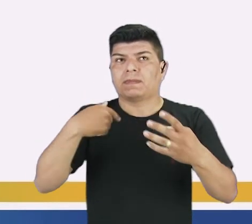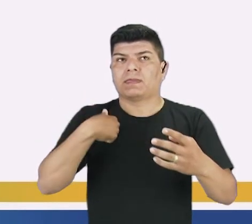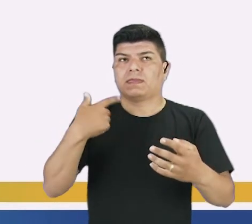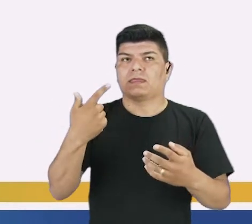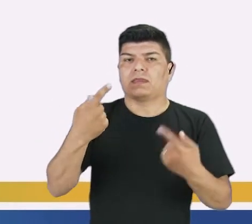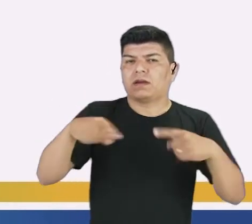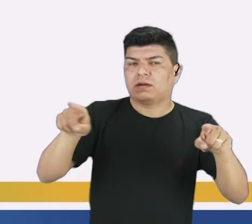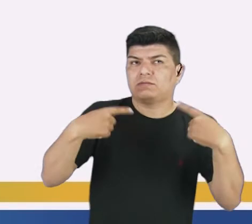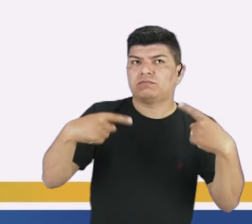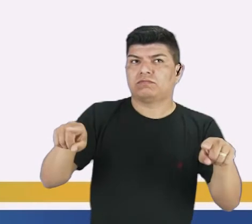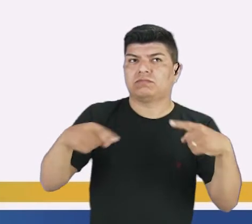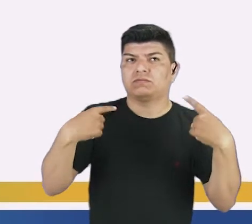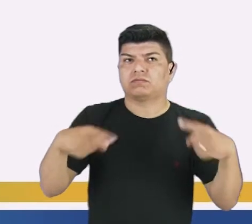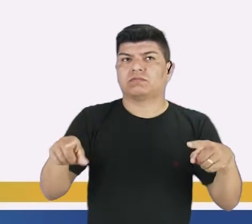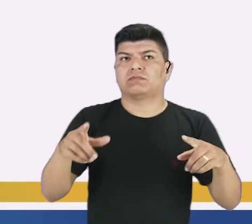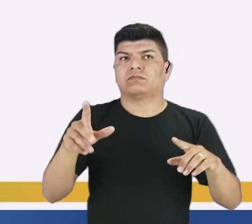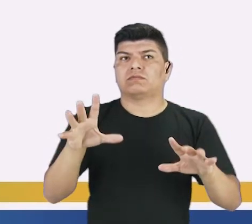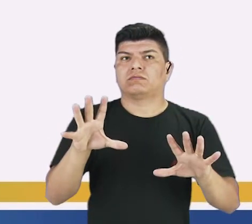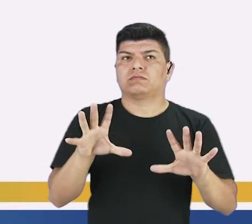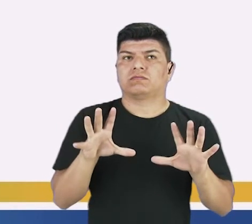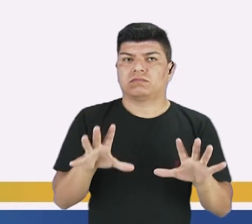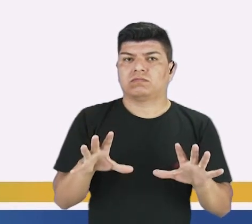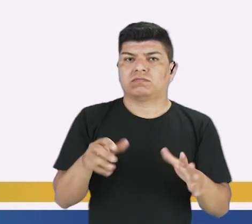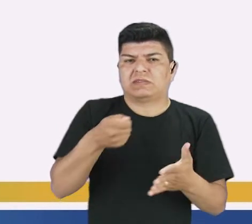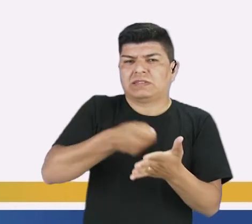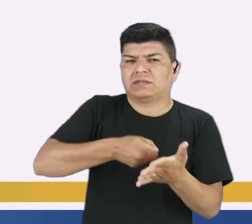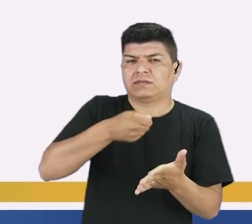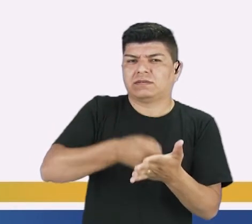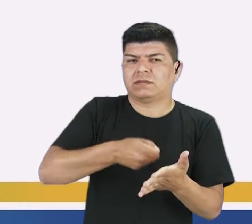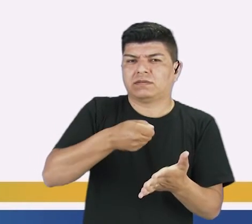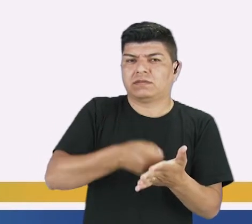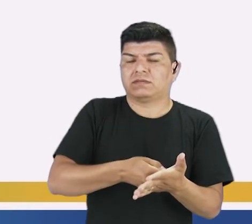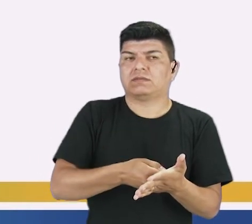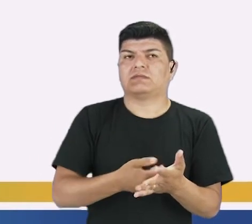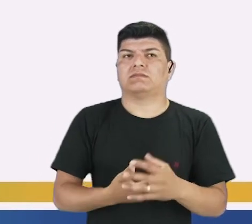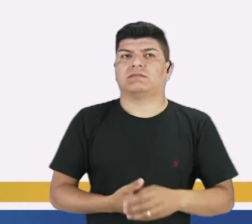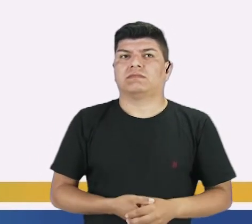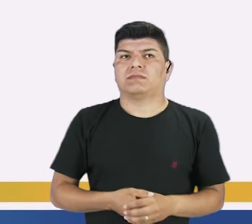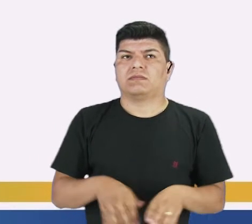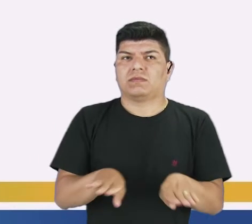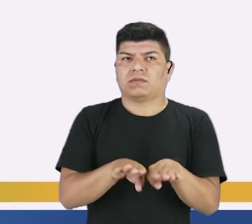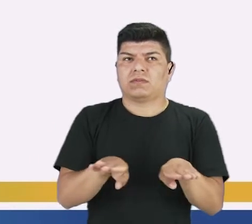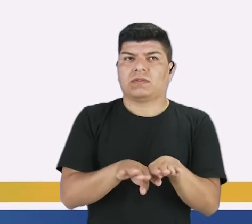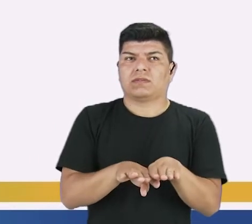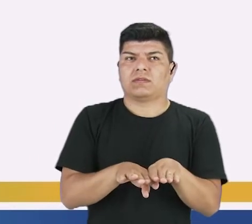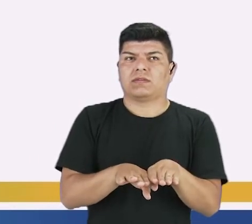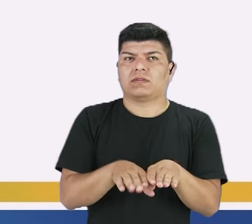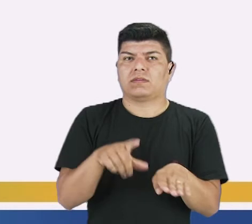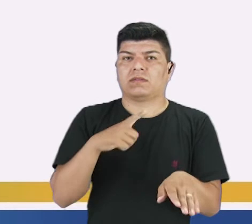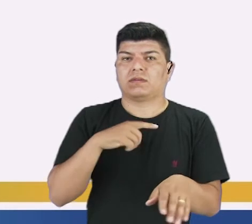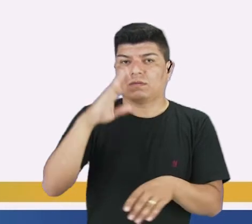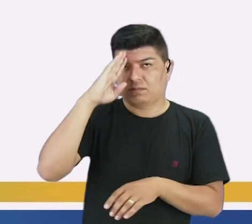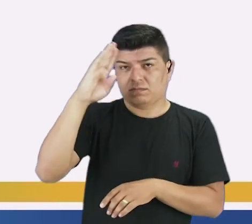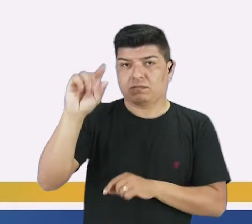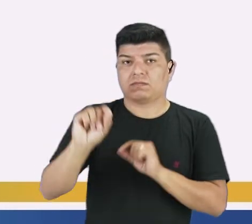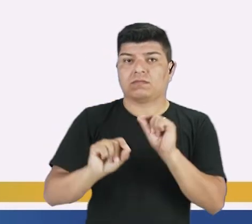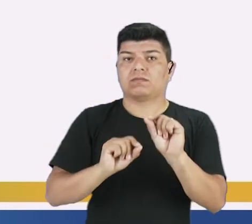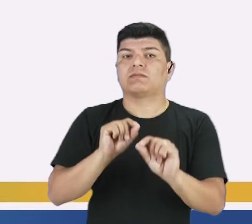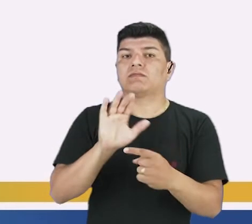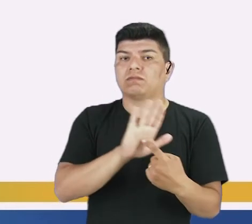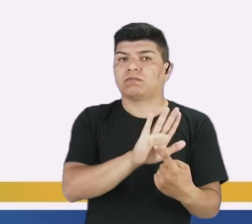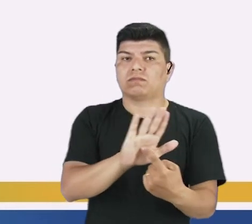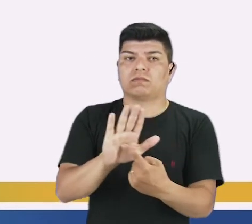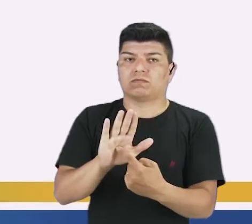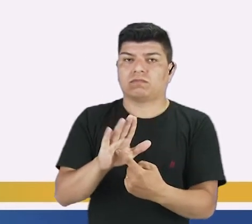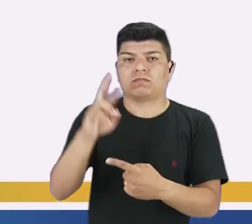a musicalidade, o pessimismo, a morbidez, também teve o seu papel e a sua representação